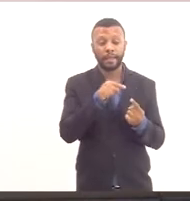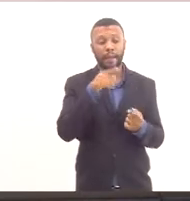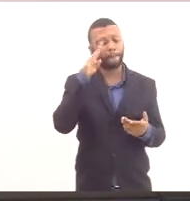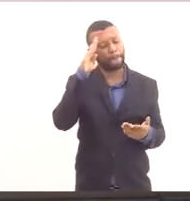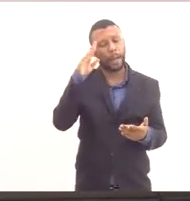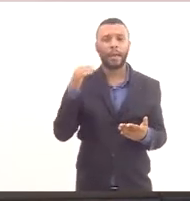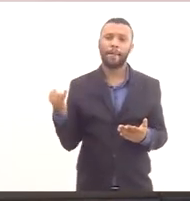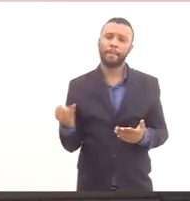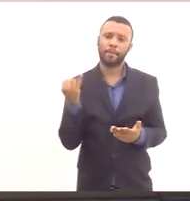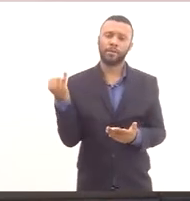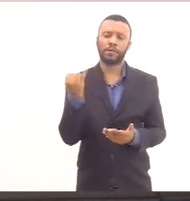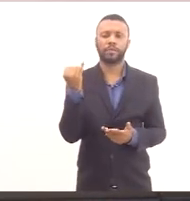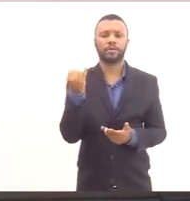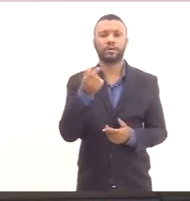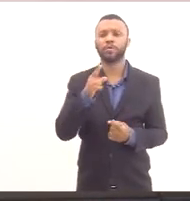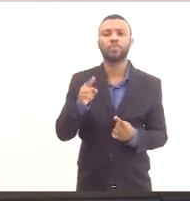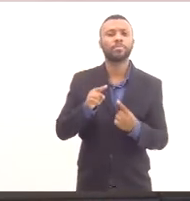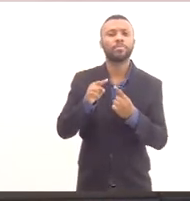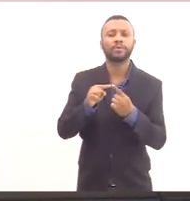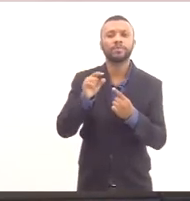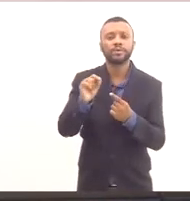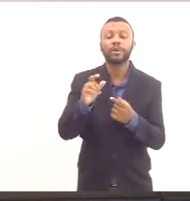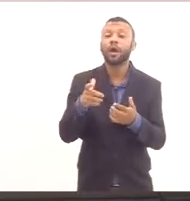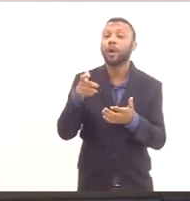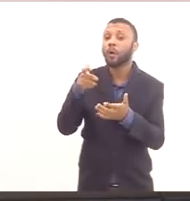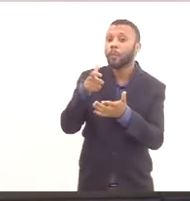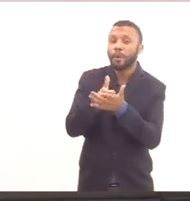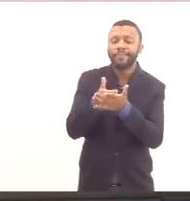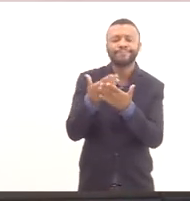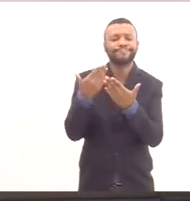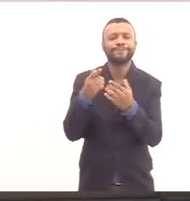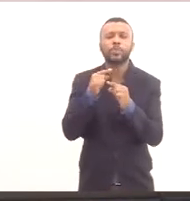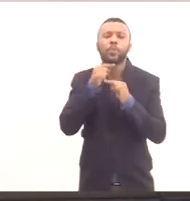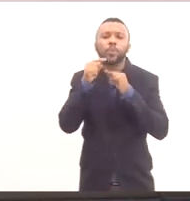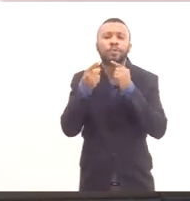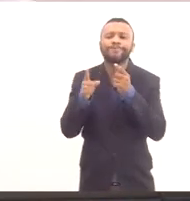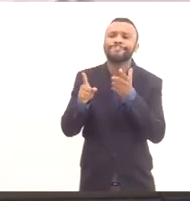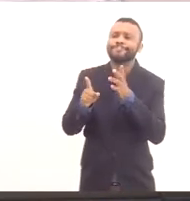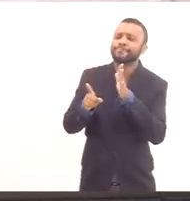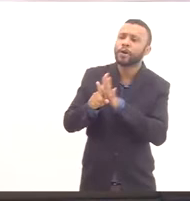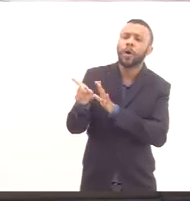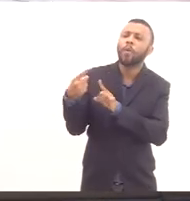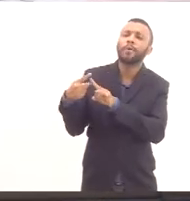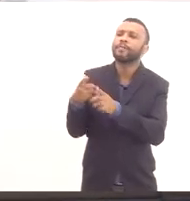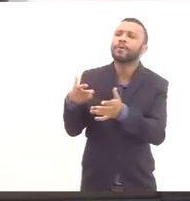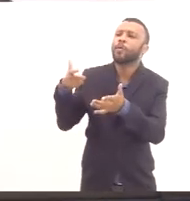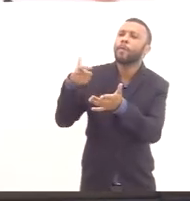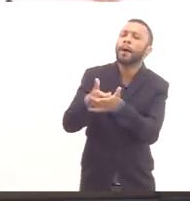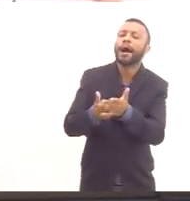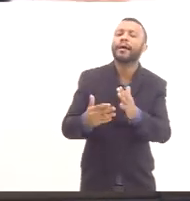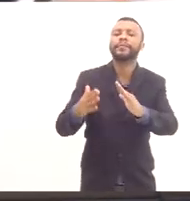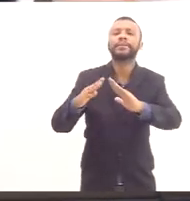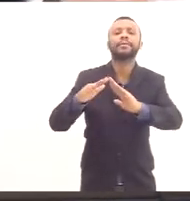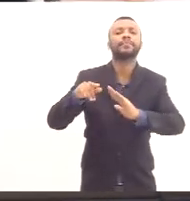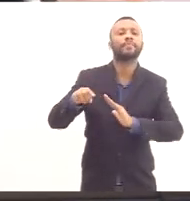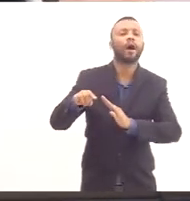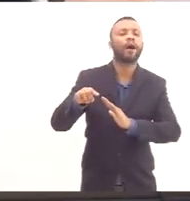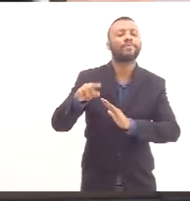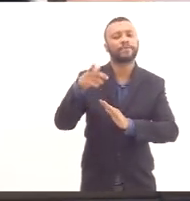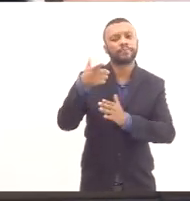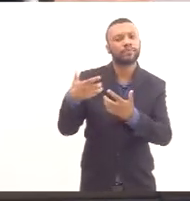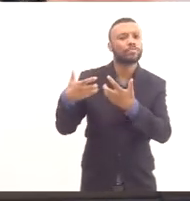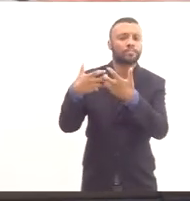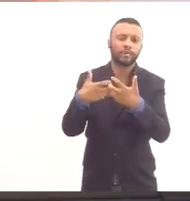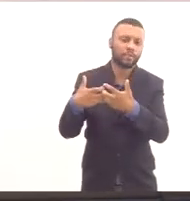que a Justamente a aquisição questionada por essa comissão desse imóvel na cidade de Petrópolis haja